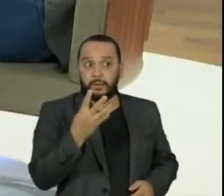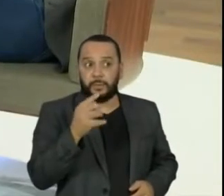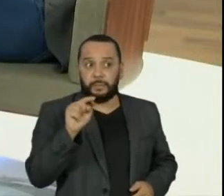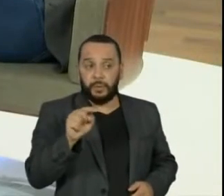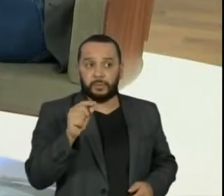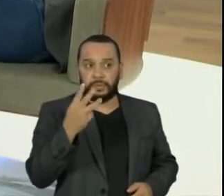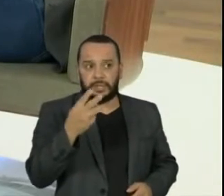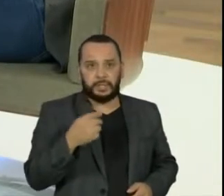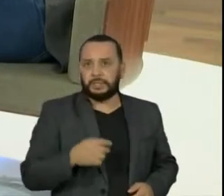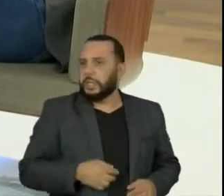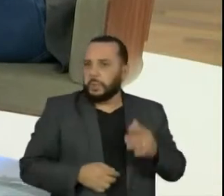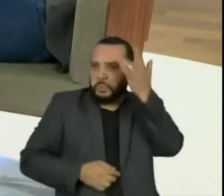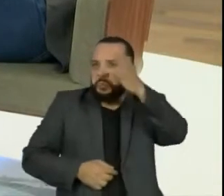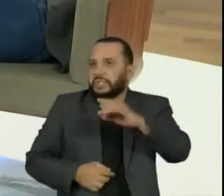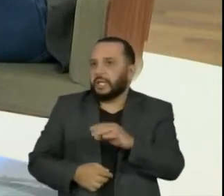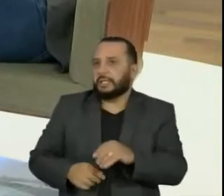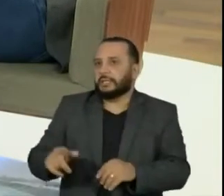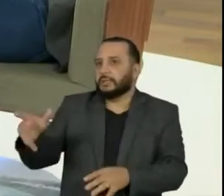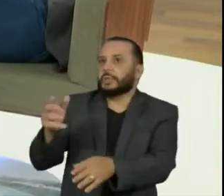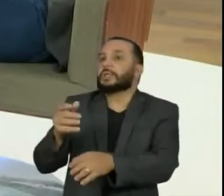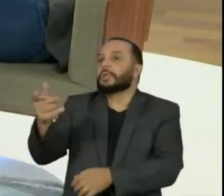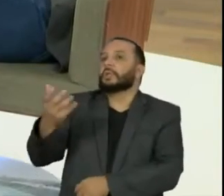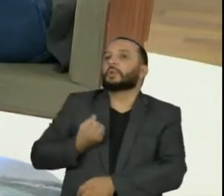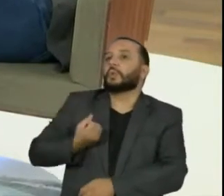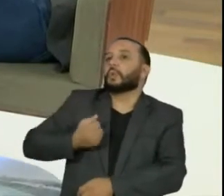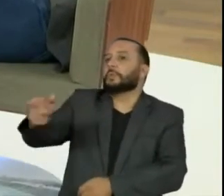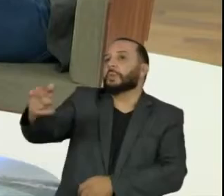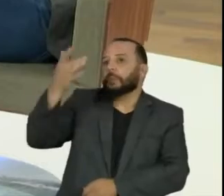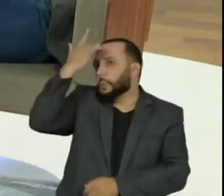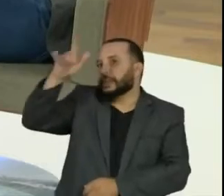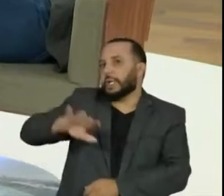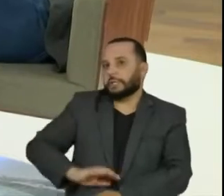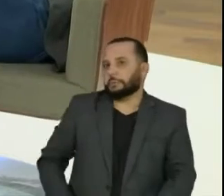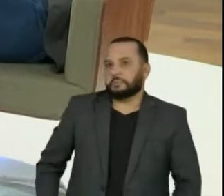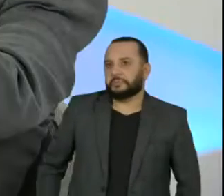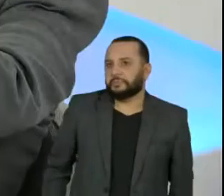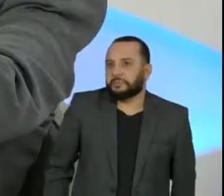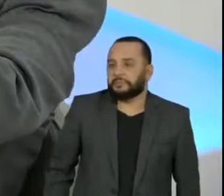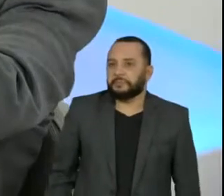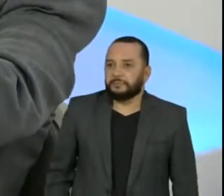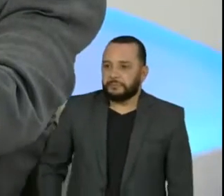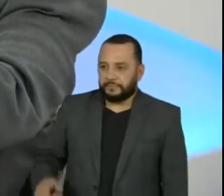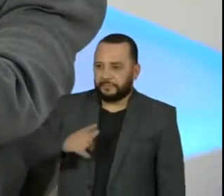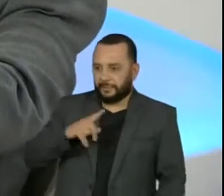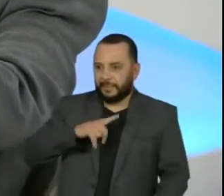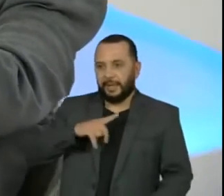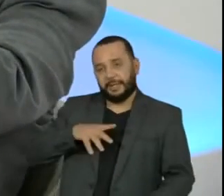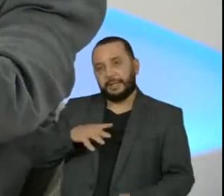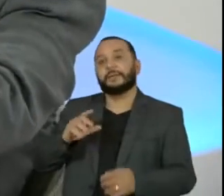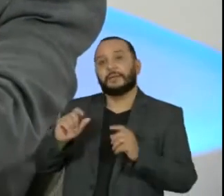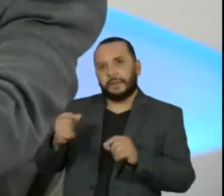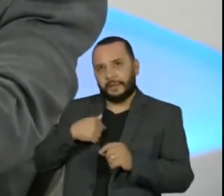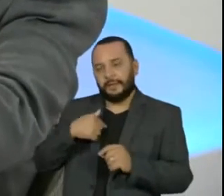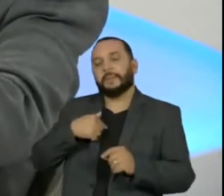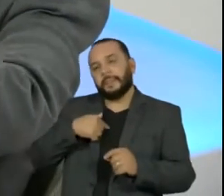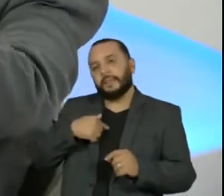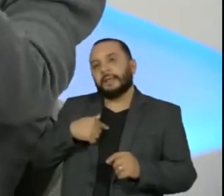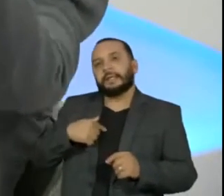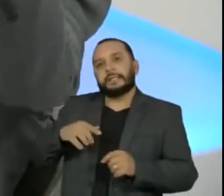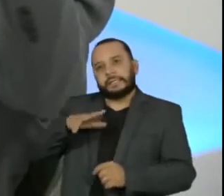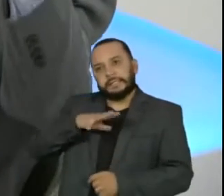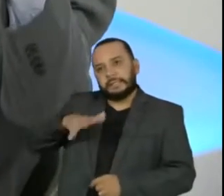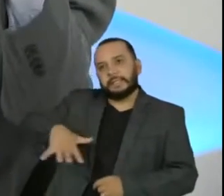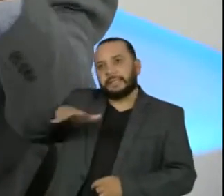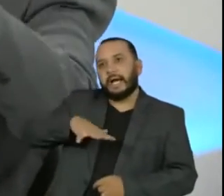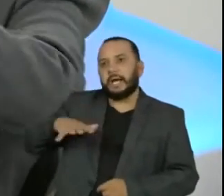Não, eu não sei esse número. Nós continuamos sendo a cidade que menos morte tem por cada 100 mil habitantes, com